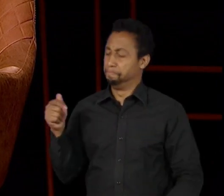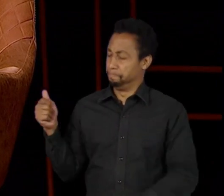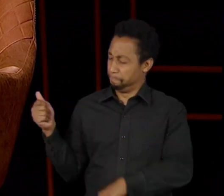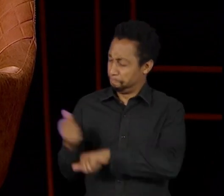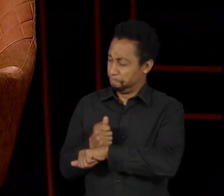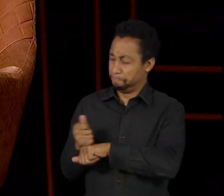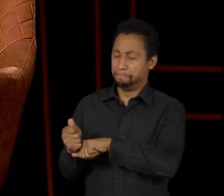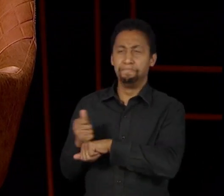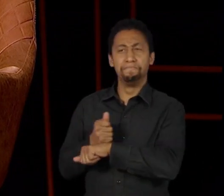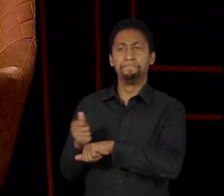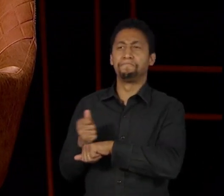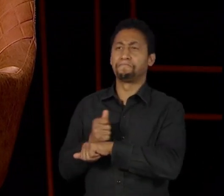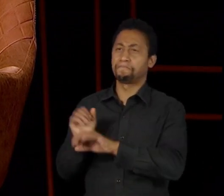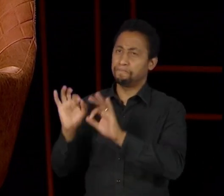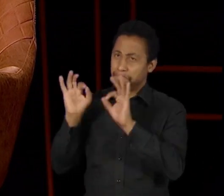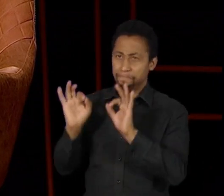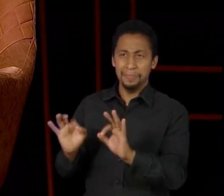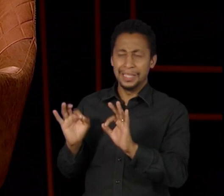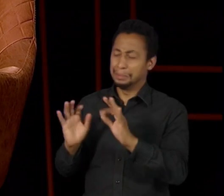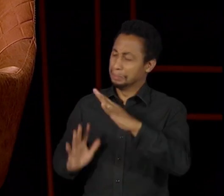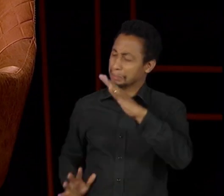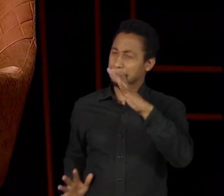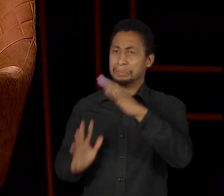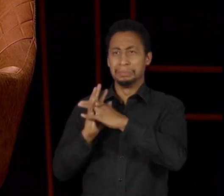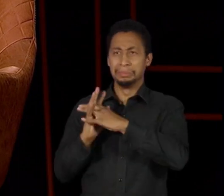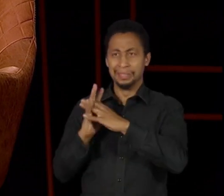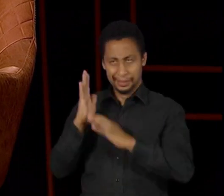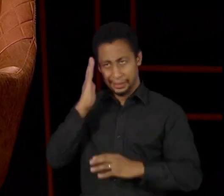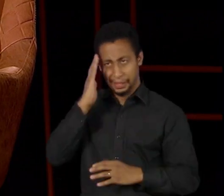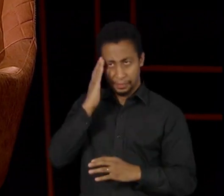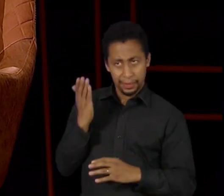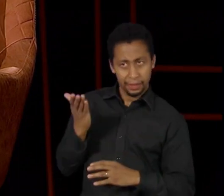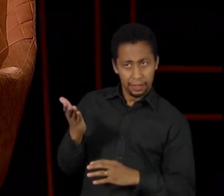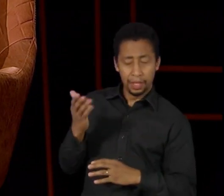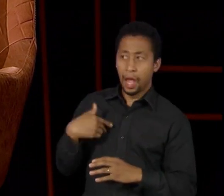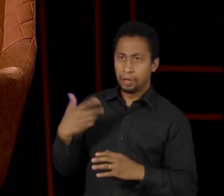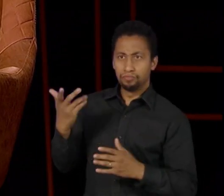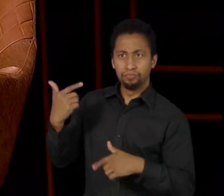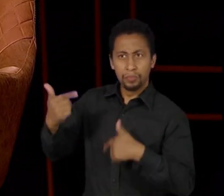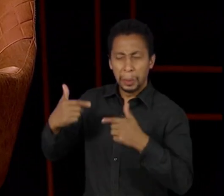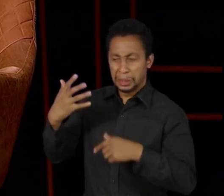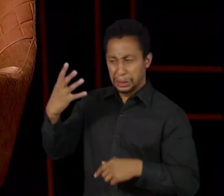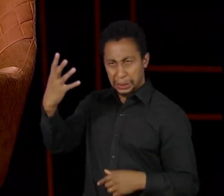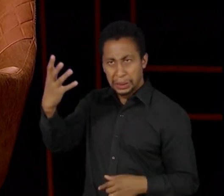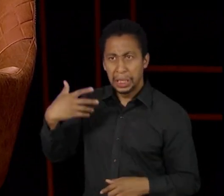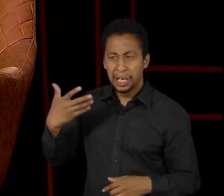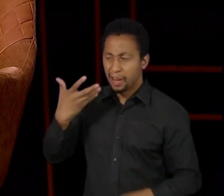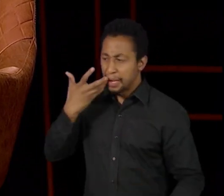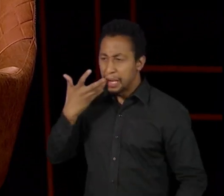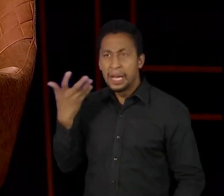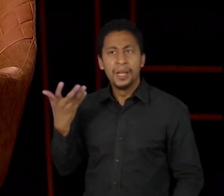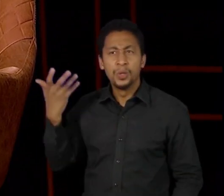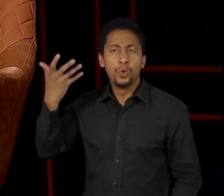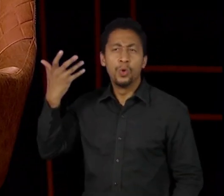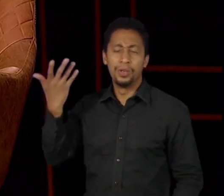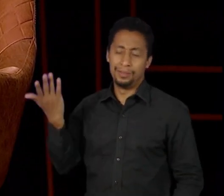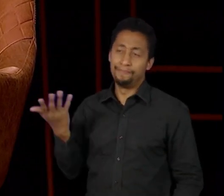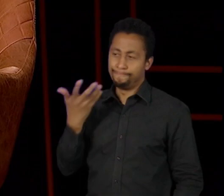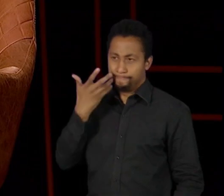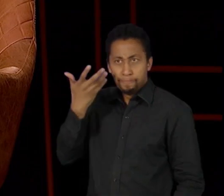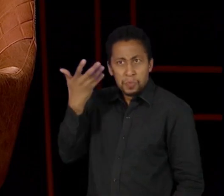uma profissional mesmo de primeira, assim, sabe? Leva o trabalho dela a sério, tal. Ela é cantora lírica, né? Ela já